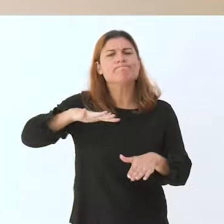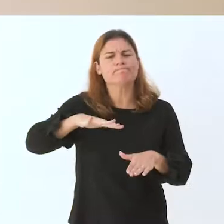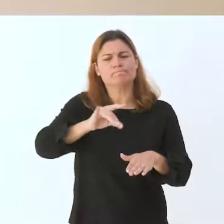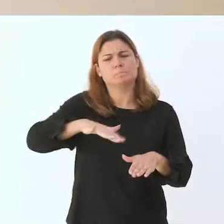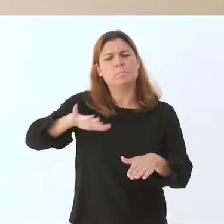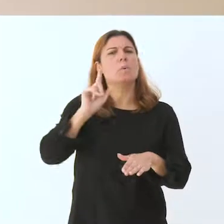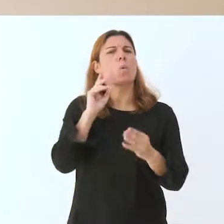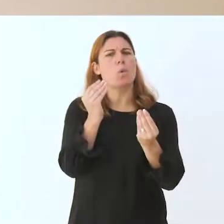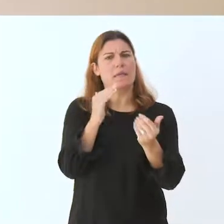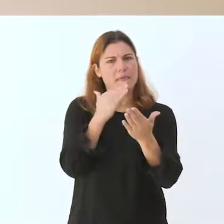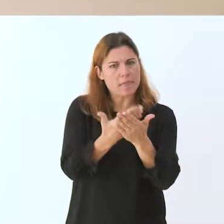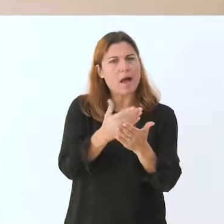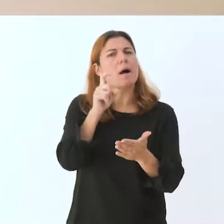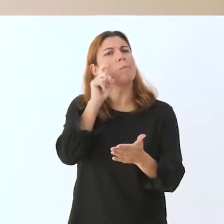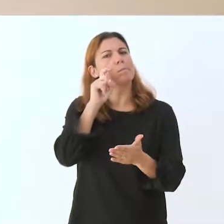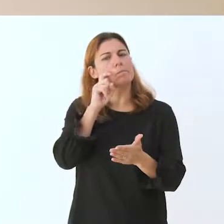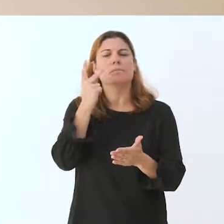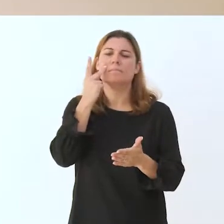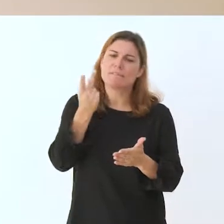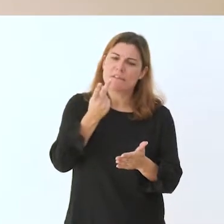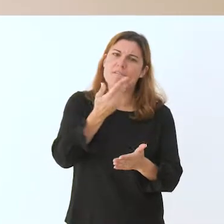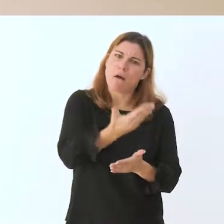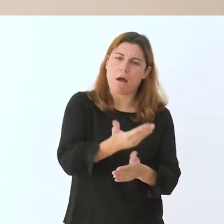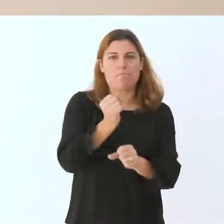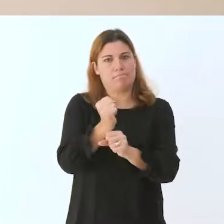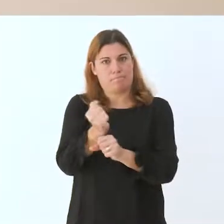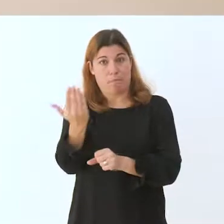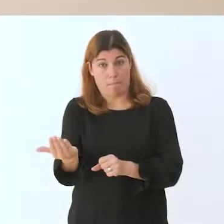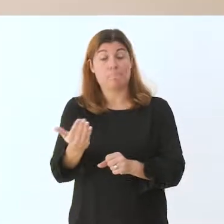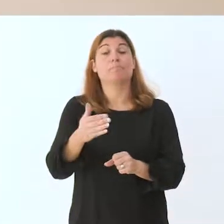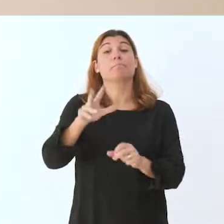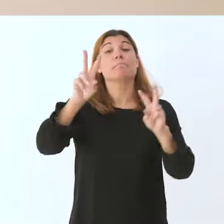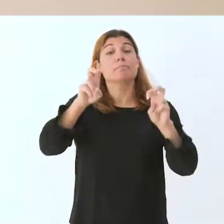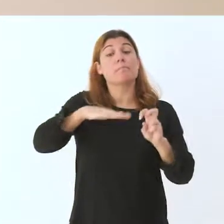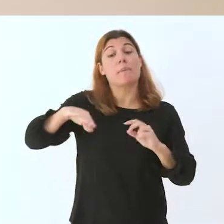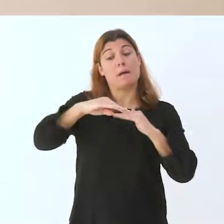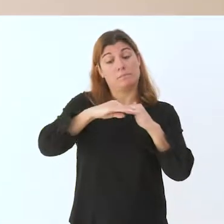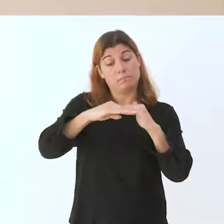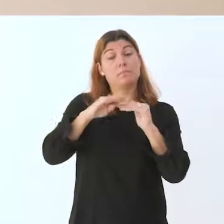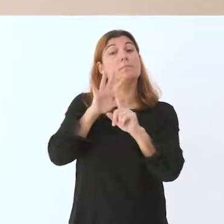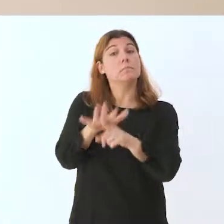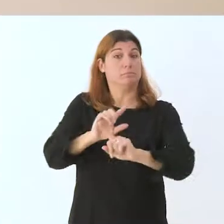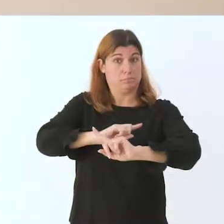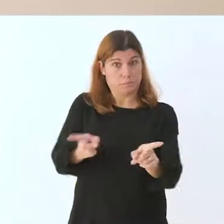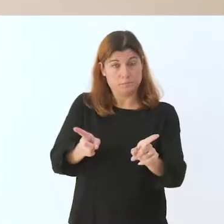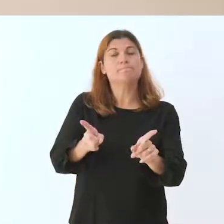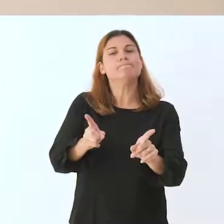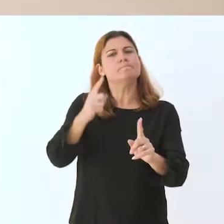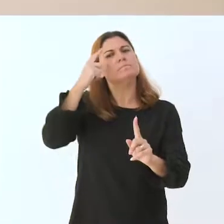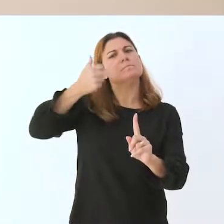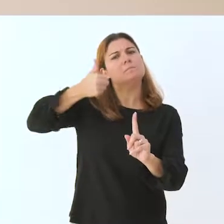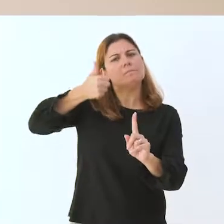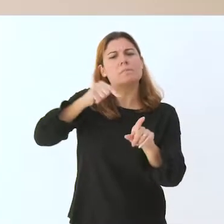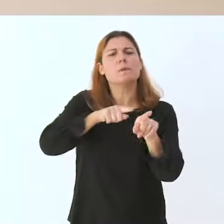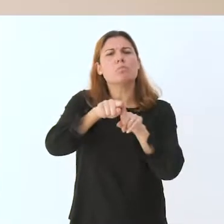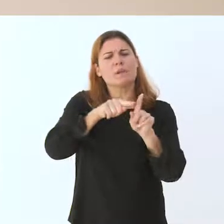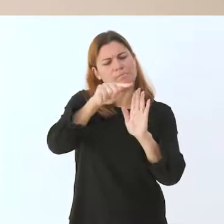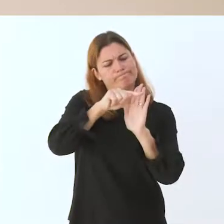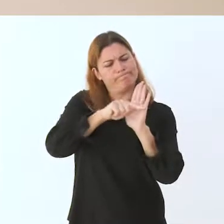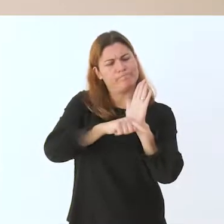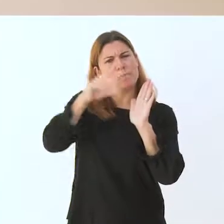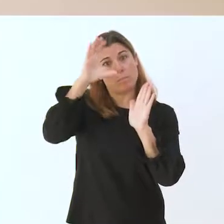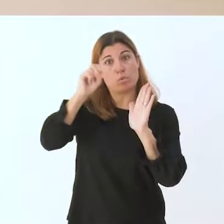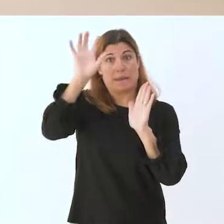de qualidade e segurança para se viver e trabalhar. Em matéria de igualdade e não discriminação, orienta-se pelas